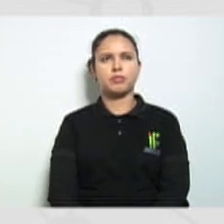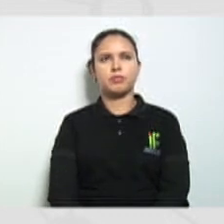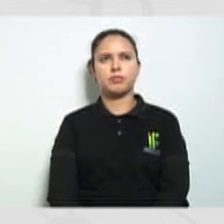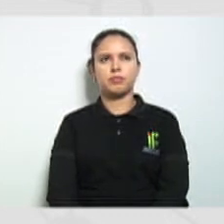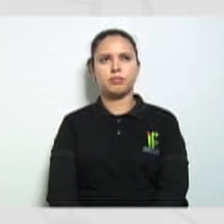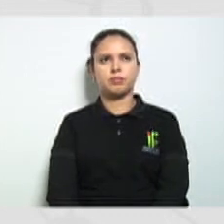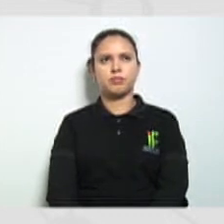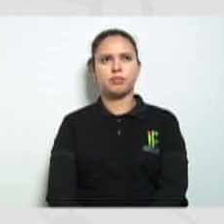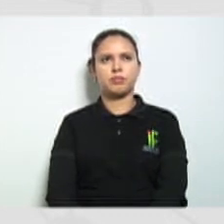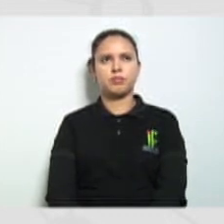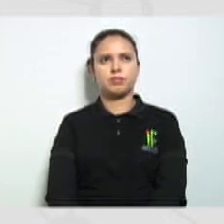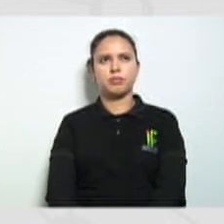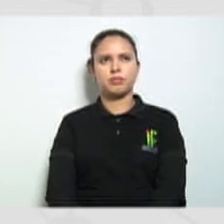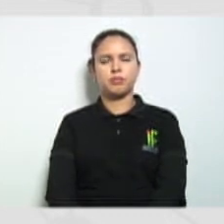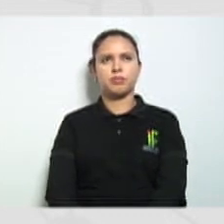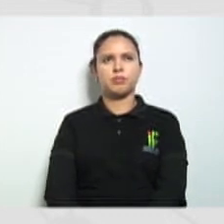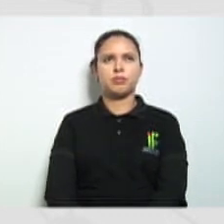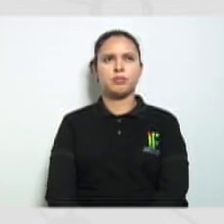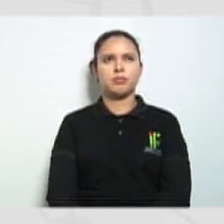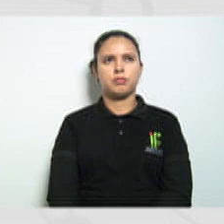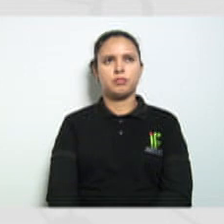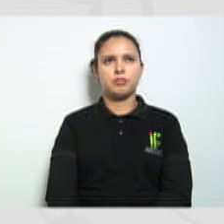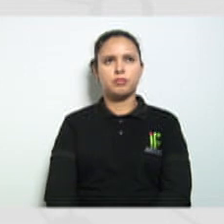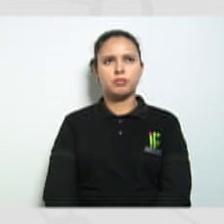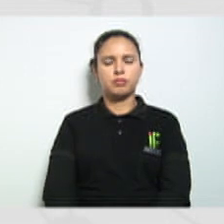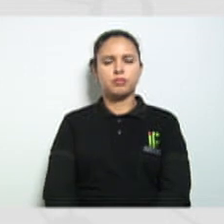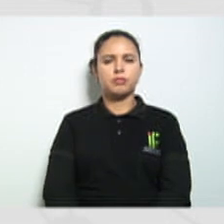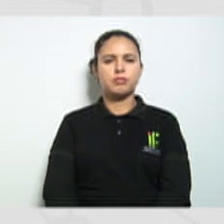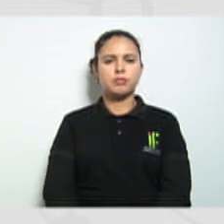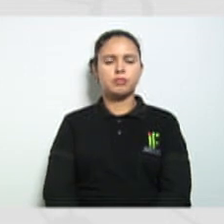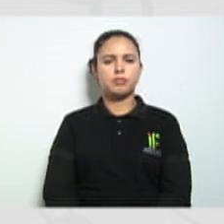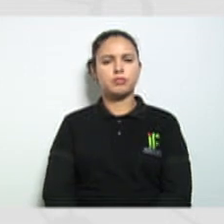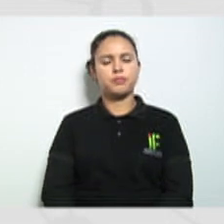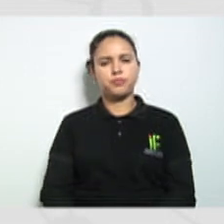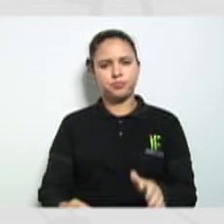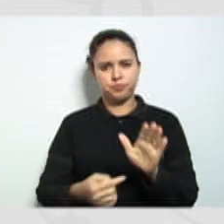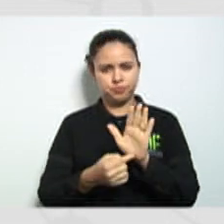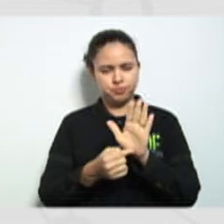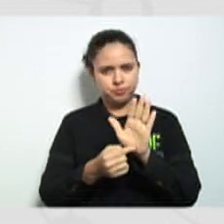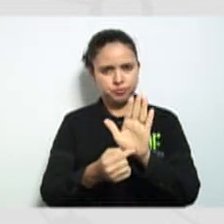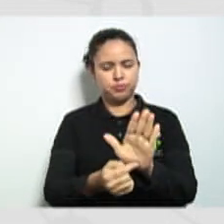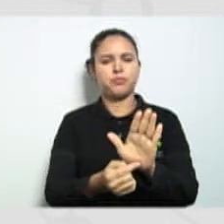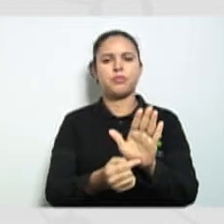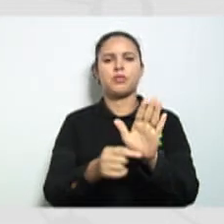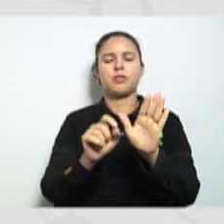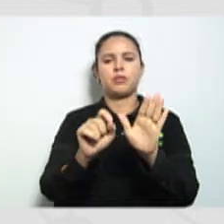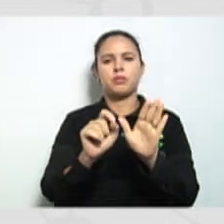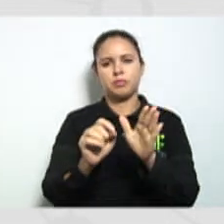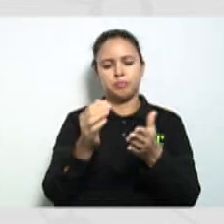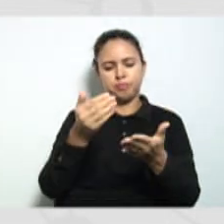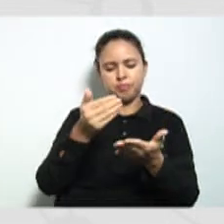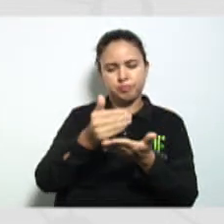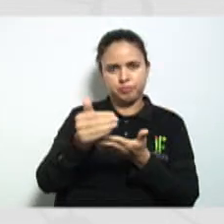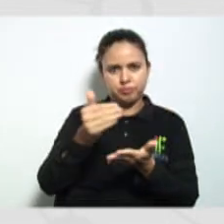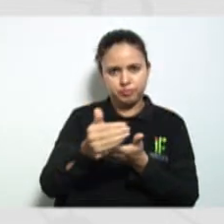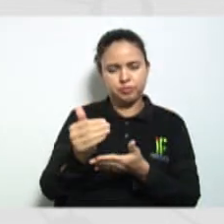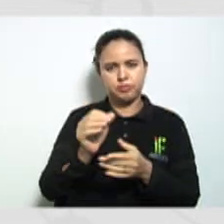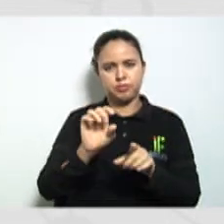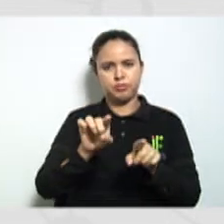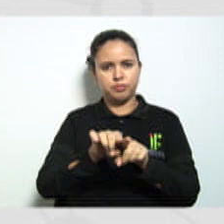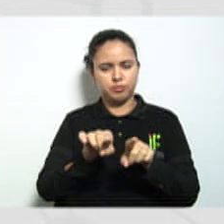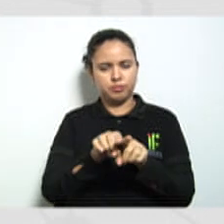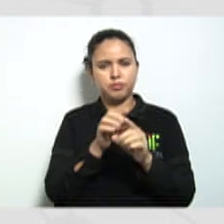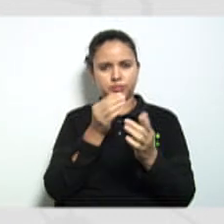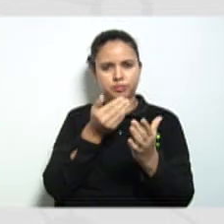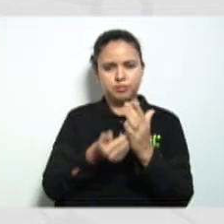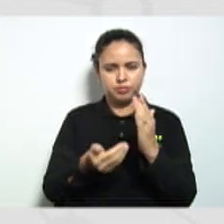Particularidades Da demonstração de sobras e perdas das cooperativas, encerramento do exercício. Então, nós temos